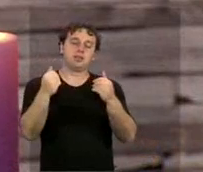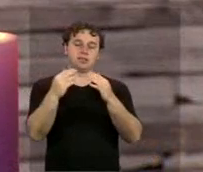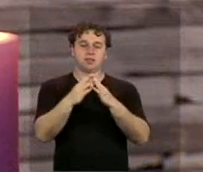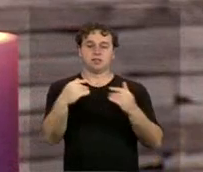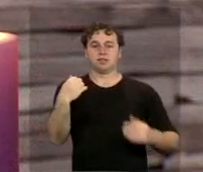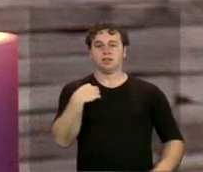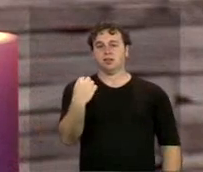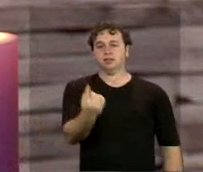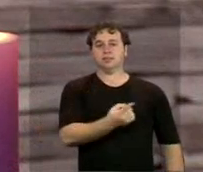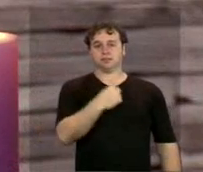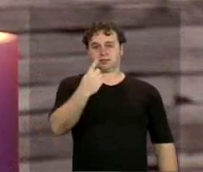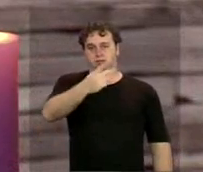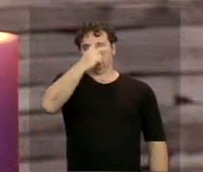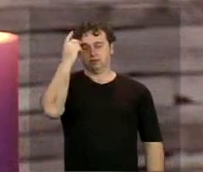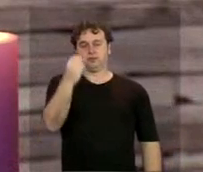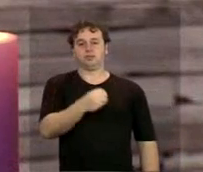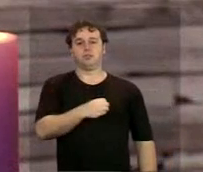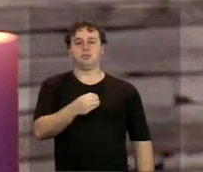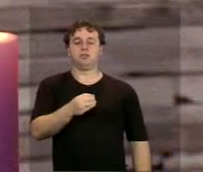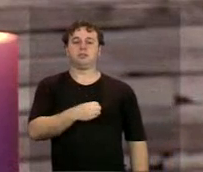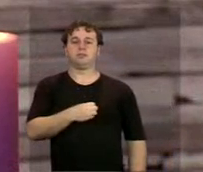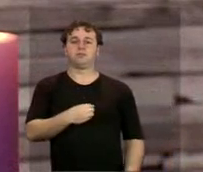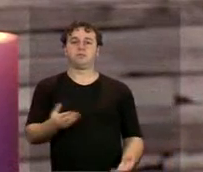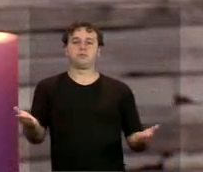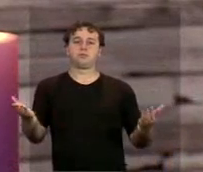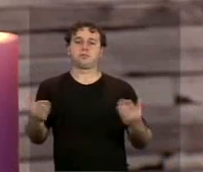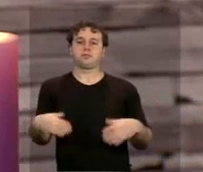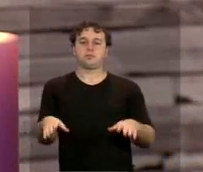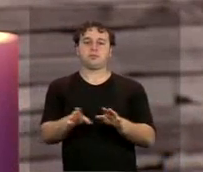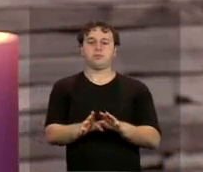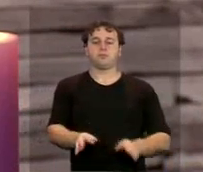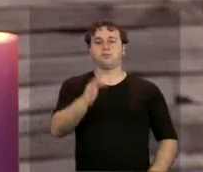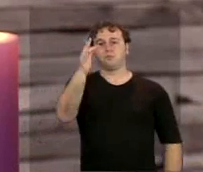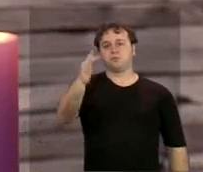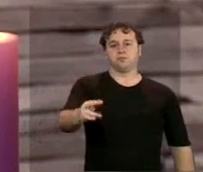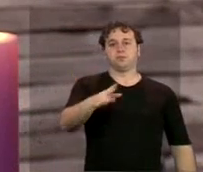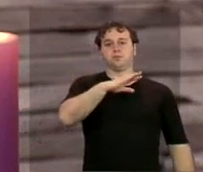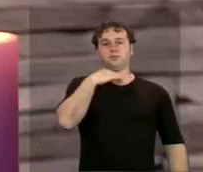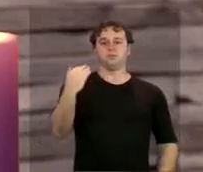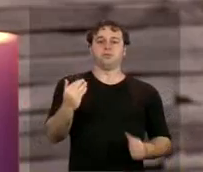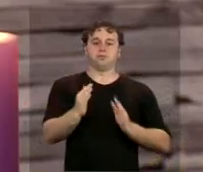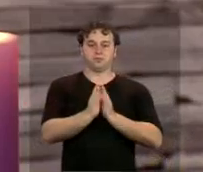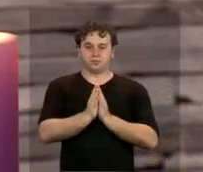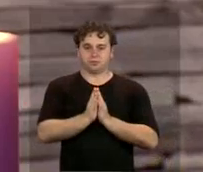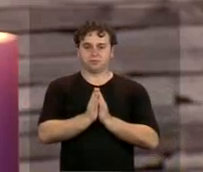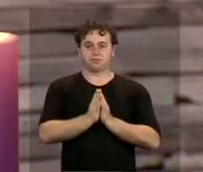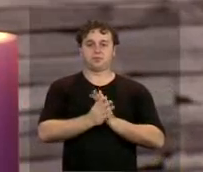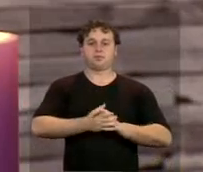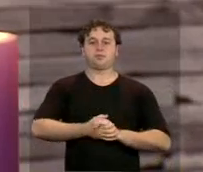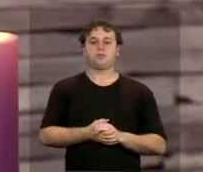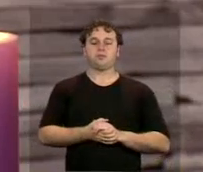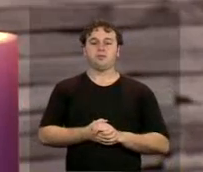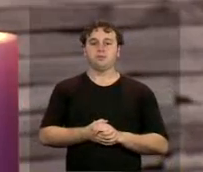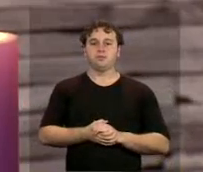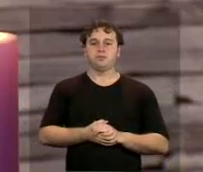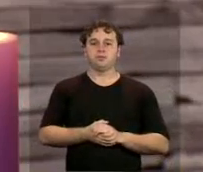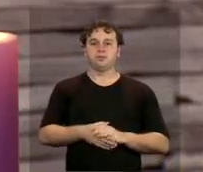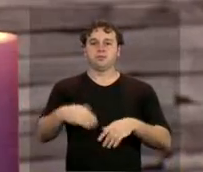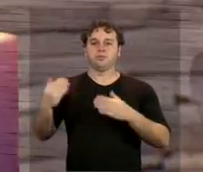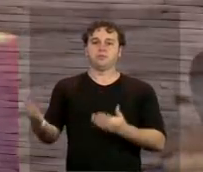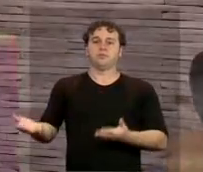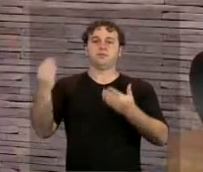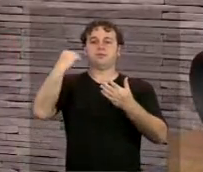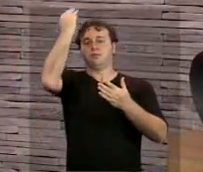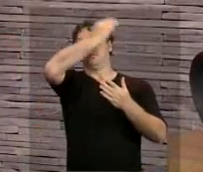Maria, Mãe de Deus, rogai por nós, pecadores, agora e na hora de nossa morte. Amém.